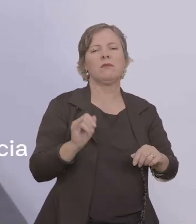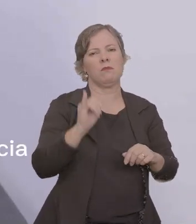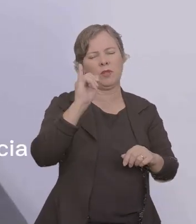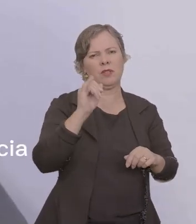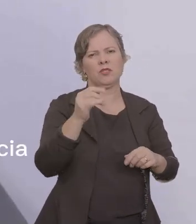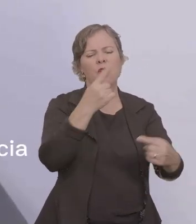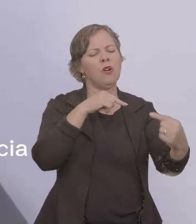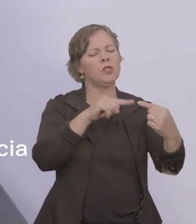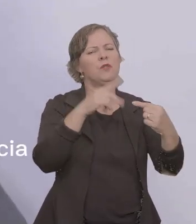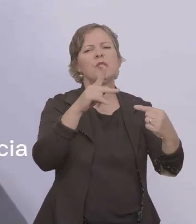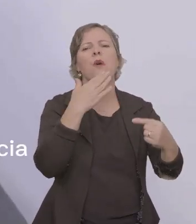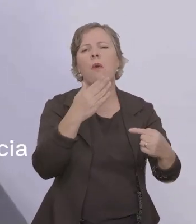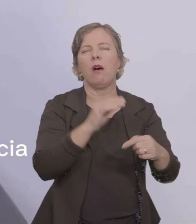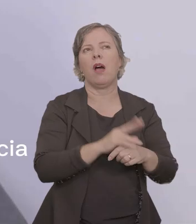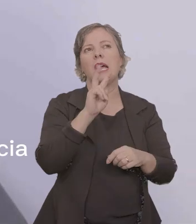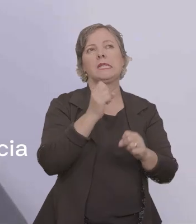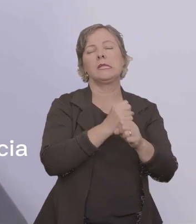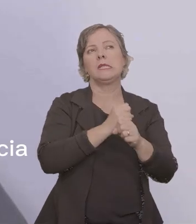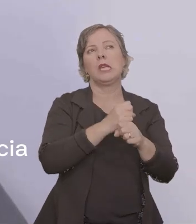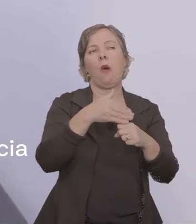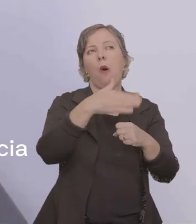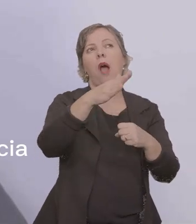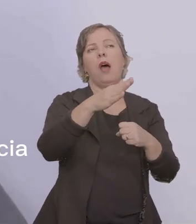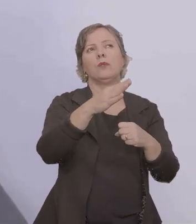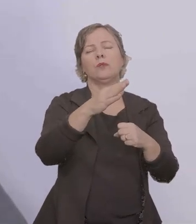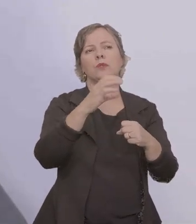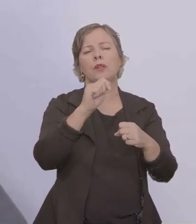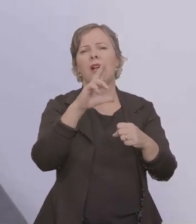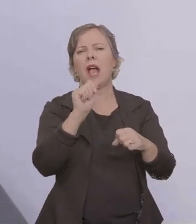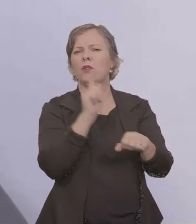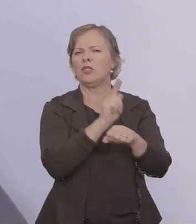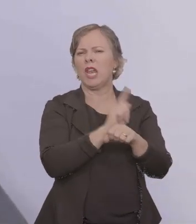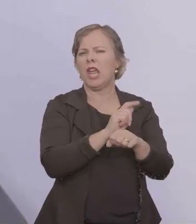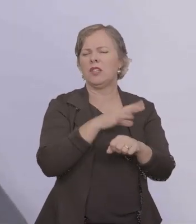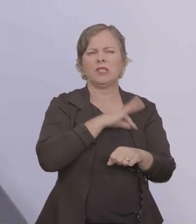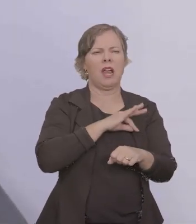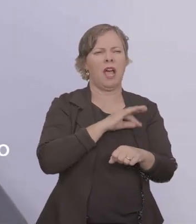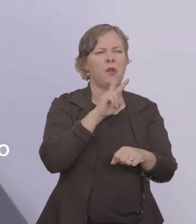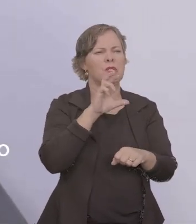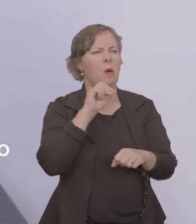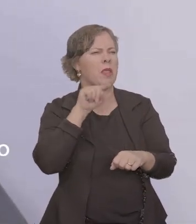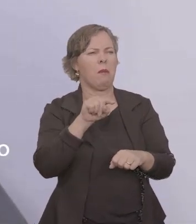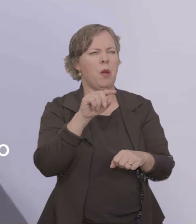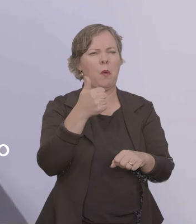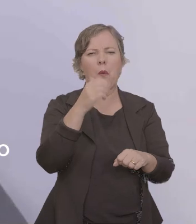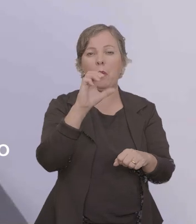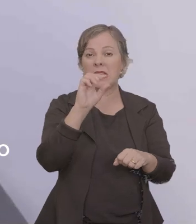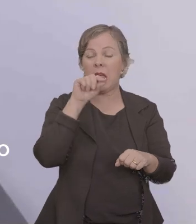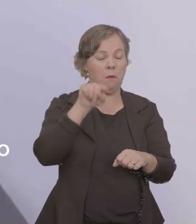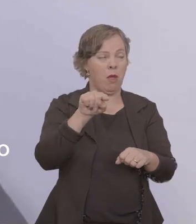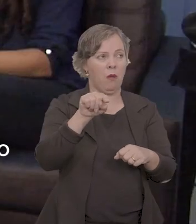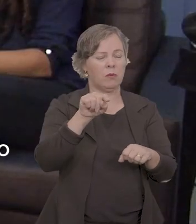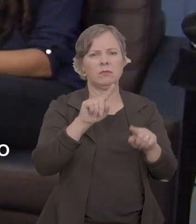objetivo? Tá, meu objetivo é daqui 5 anos estar num cargo de gerência ou ganhando 20, 50, 100 mil, mas o que eu estou fazendo hoje